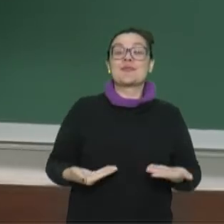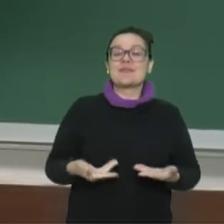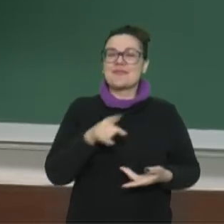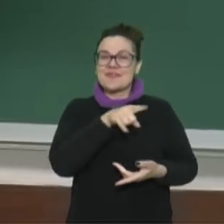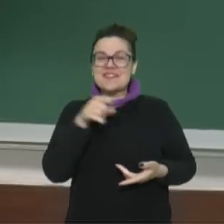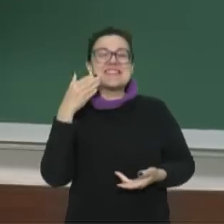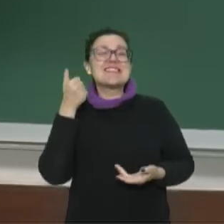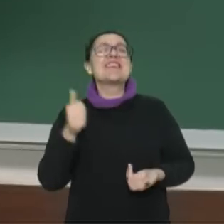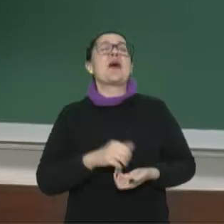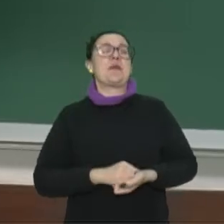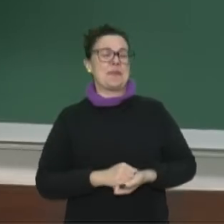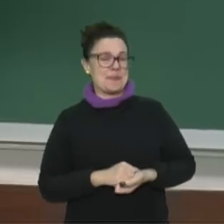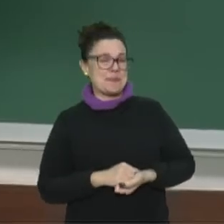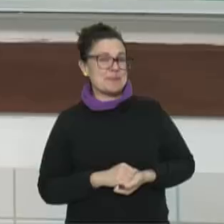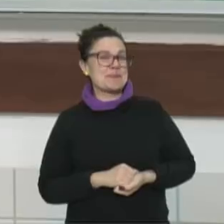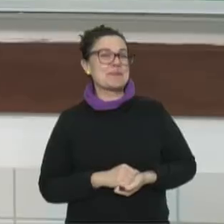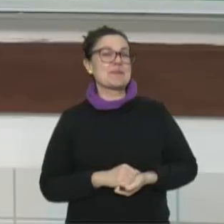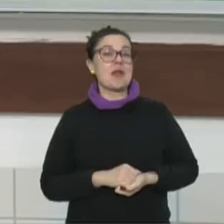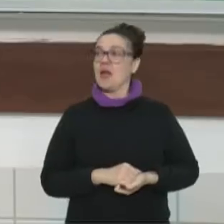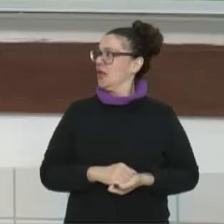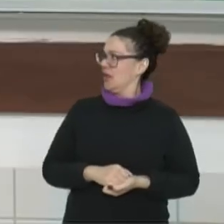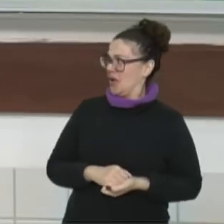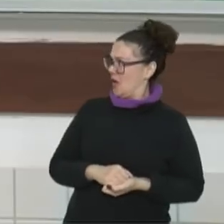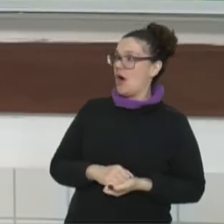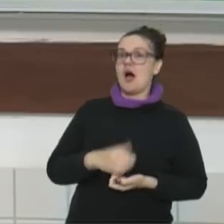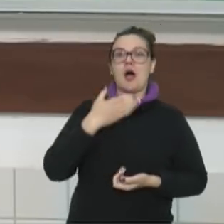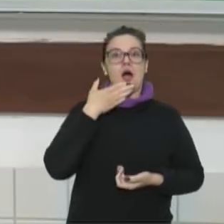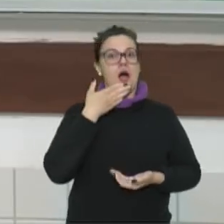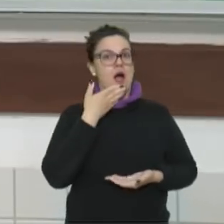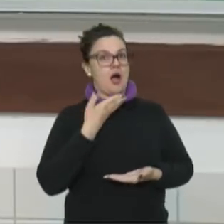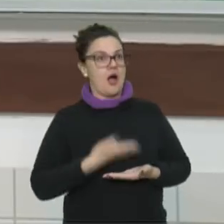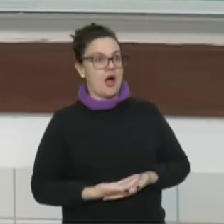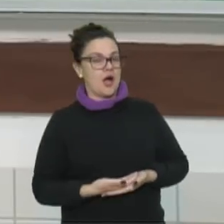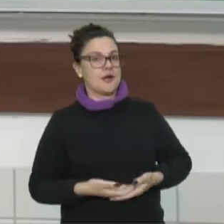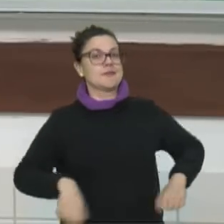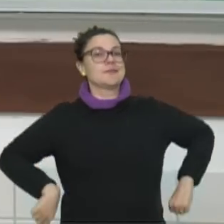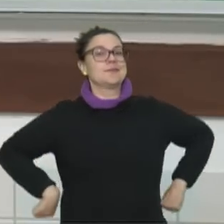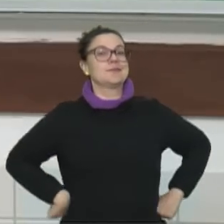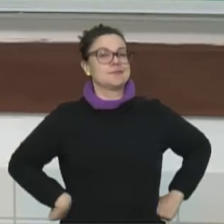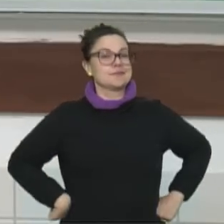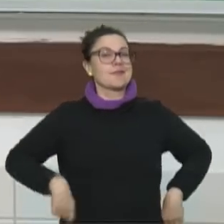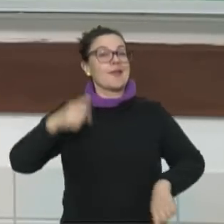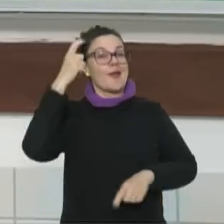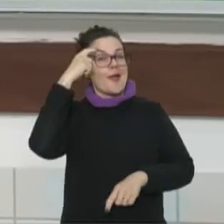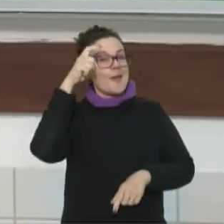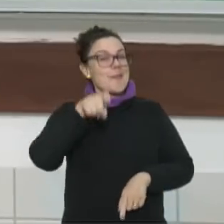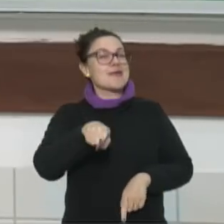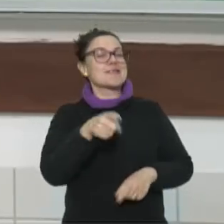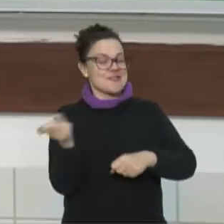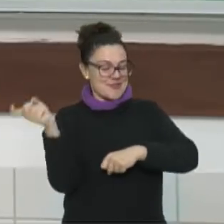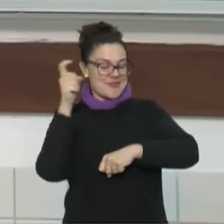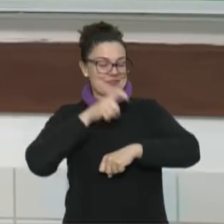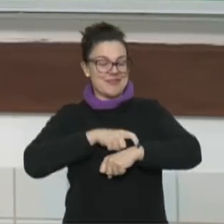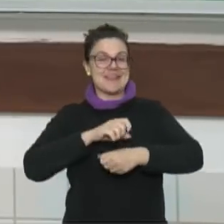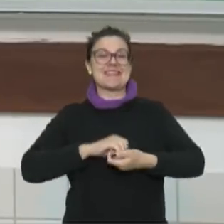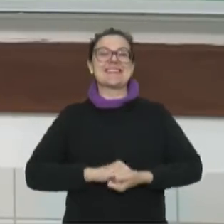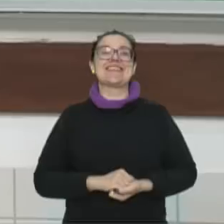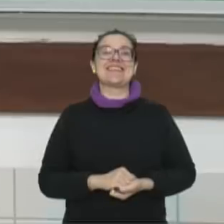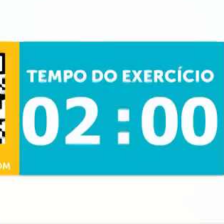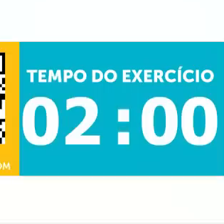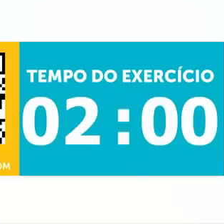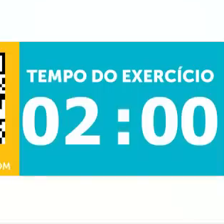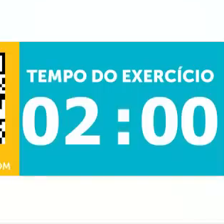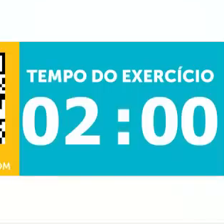E aí, você já sabe essa, né? Não? Pensa então um pouquinho, daqui a pouco a gente conversa.